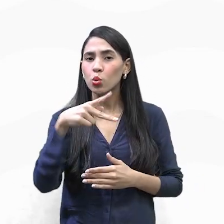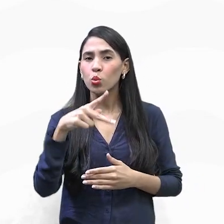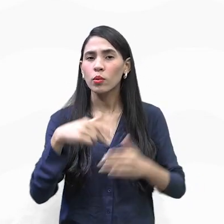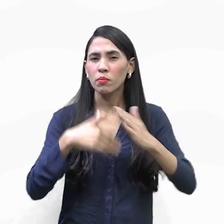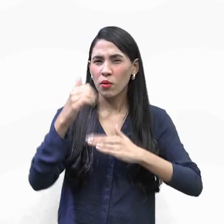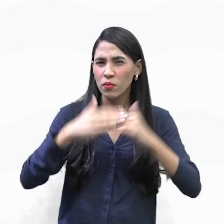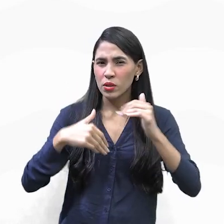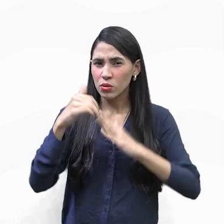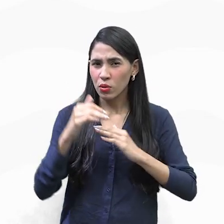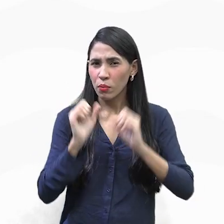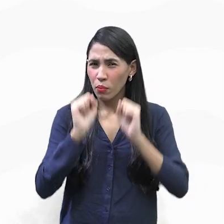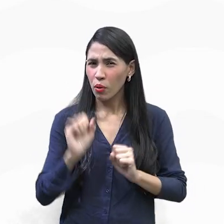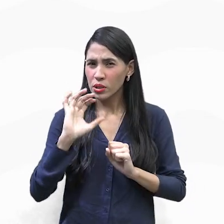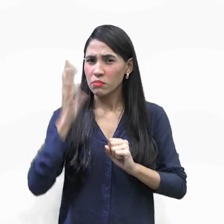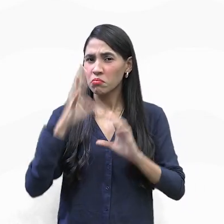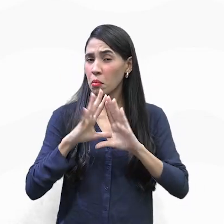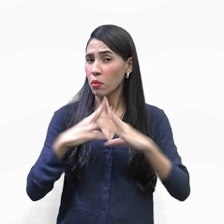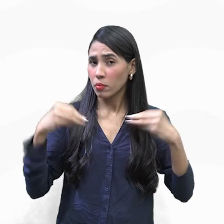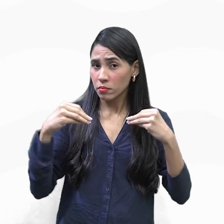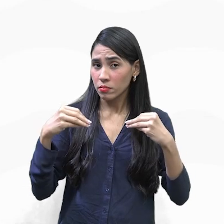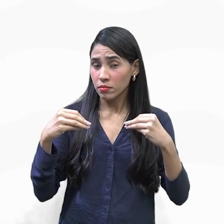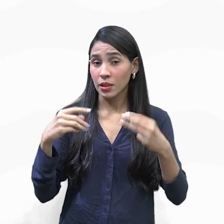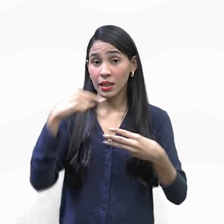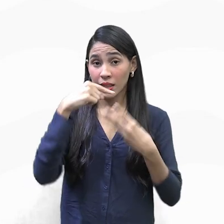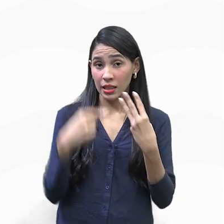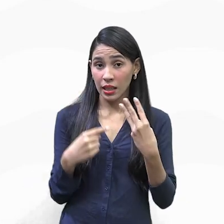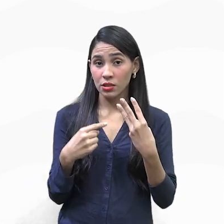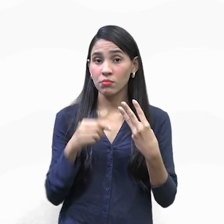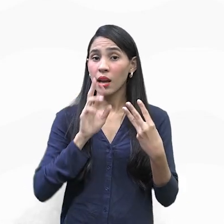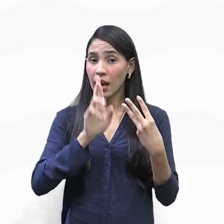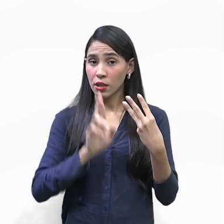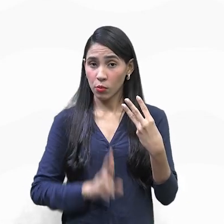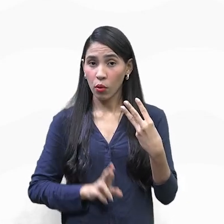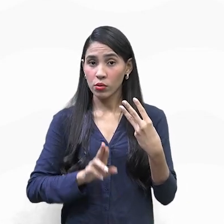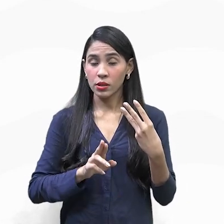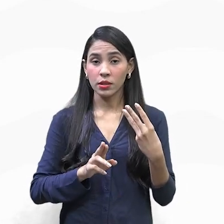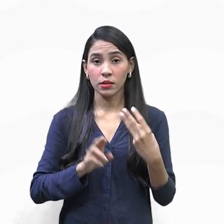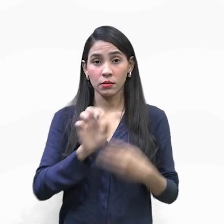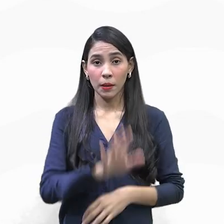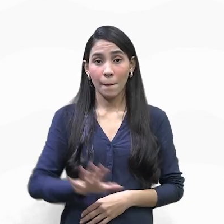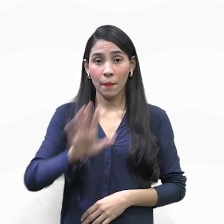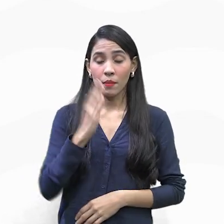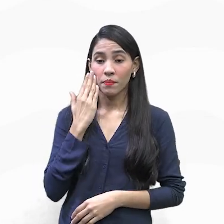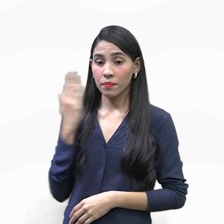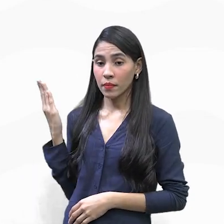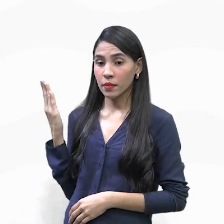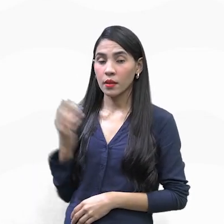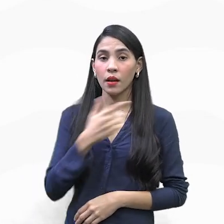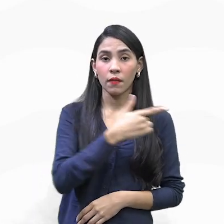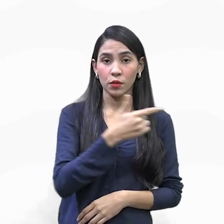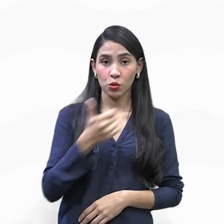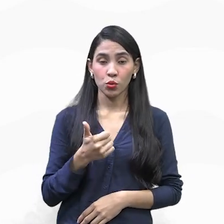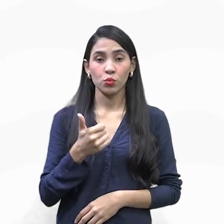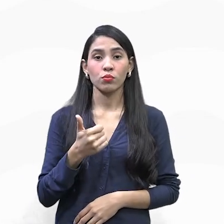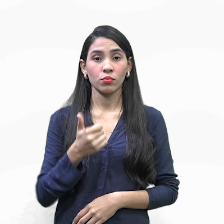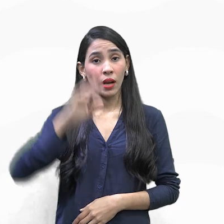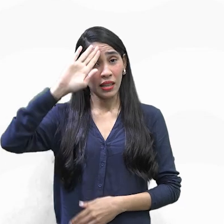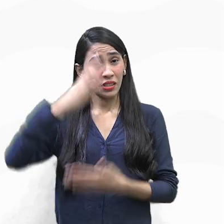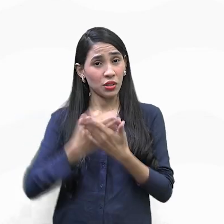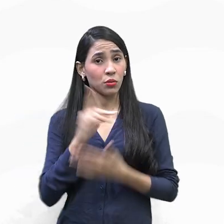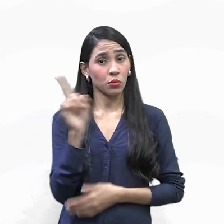está em risco de desaparecer? E obtivemos 3 respostas conforme vocês visualizam. 21% acreditam que